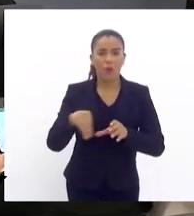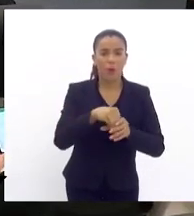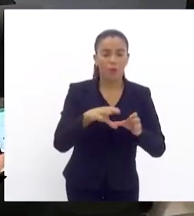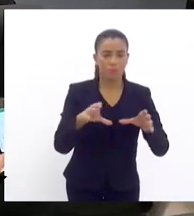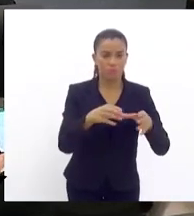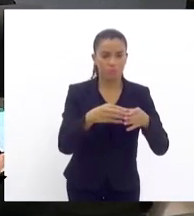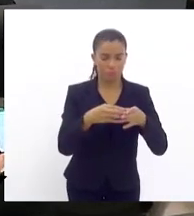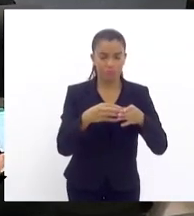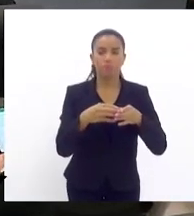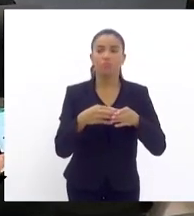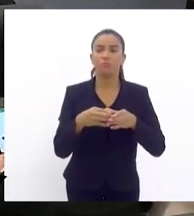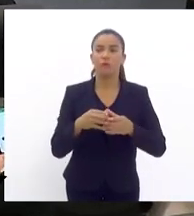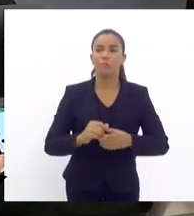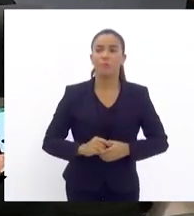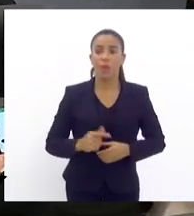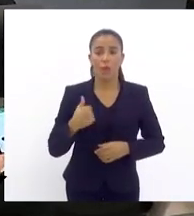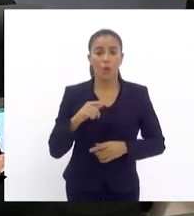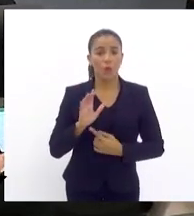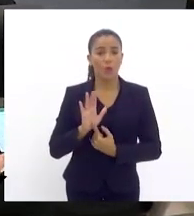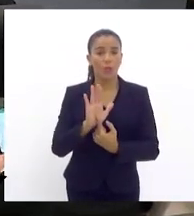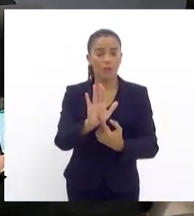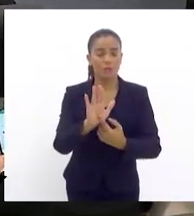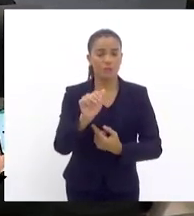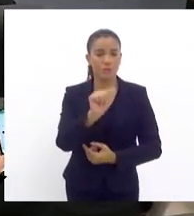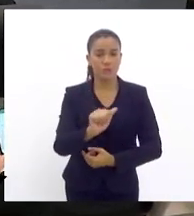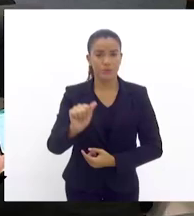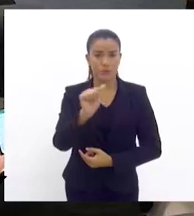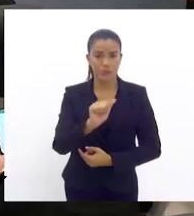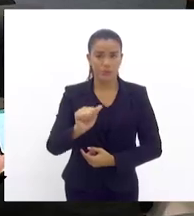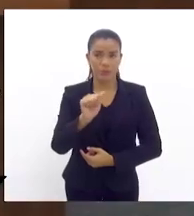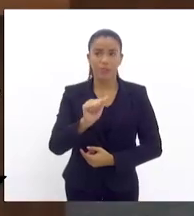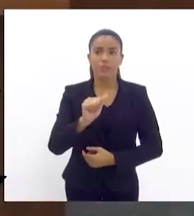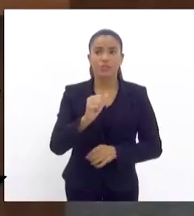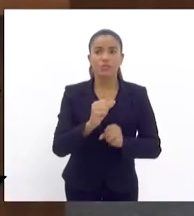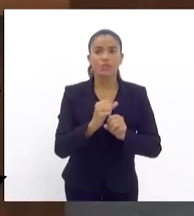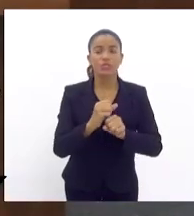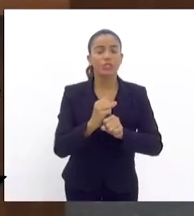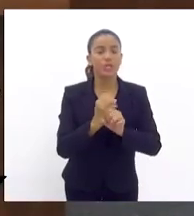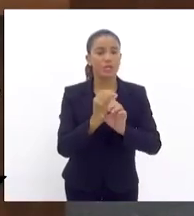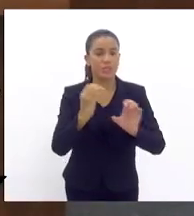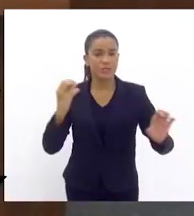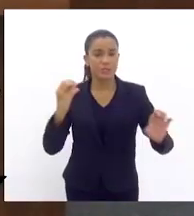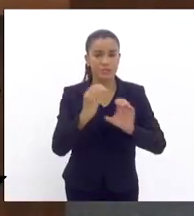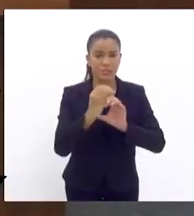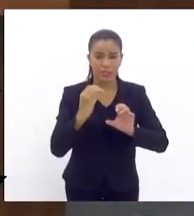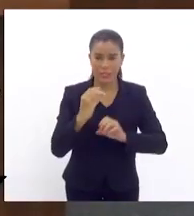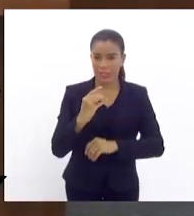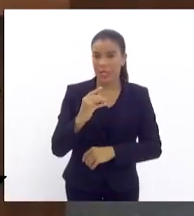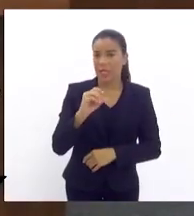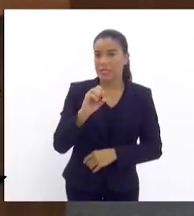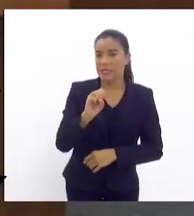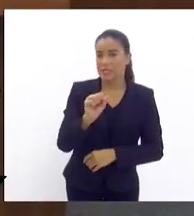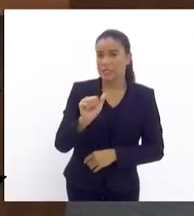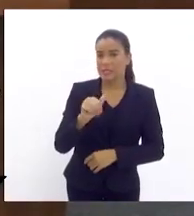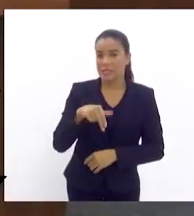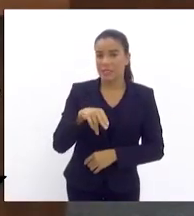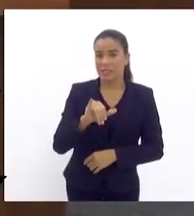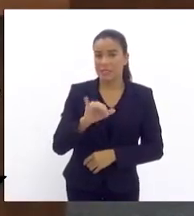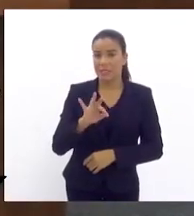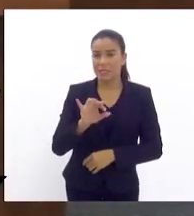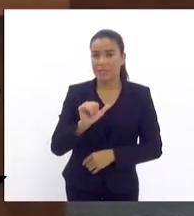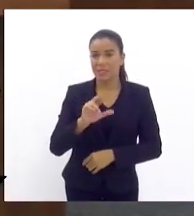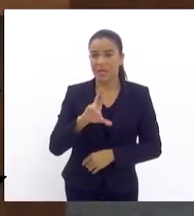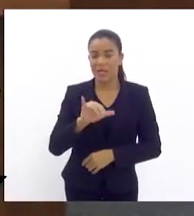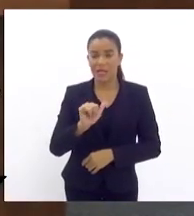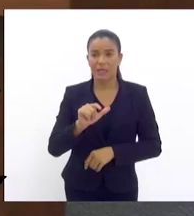e estou aqui representando a Associação Brasileira de Engenharia Sanitária e Ambiental, uma associação que está aí atuando há mais de 55